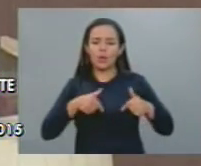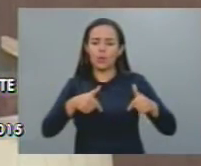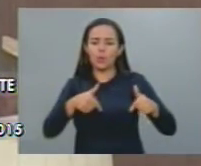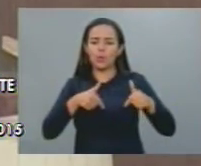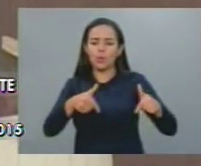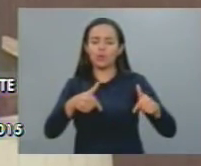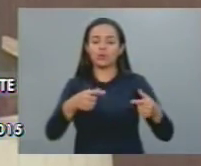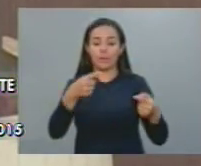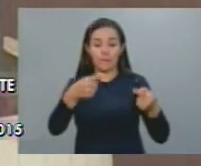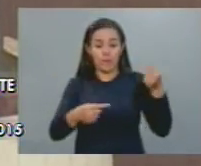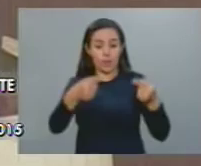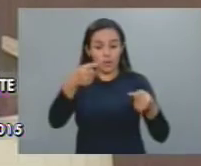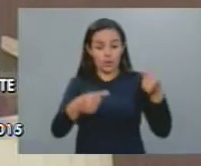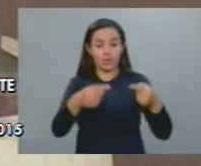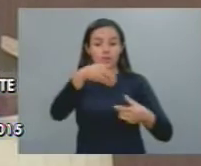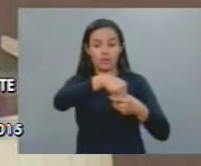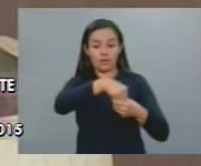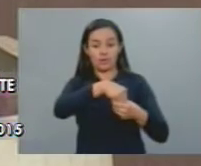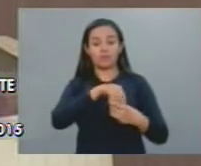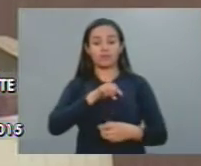da política